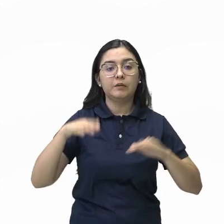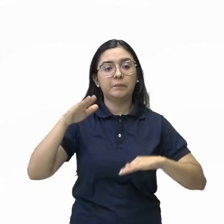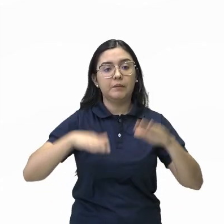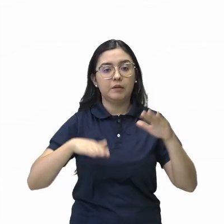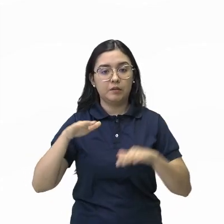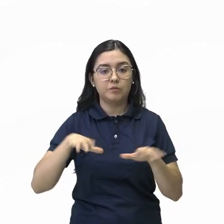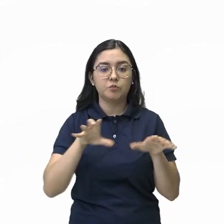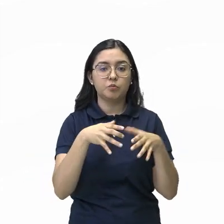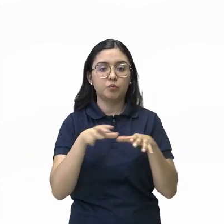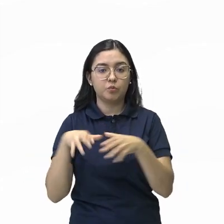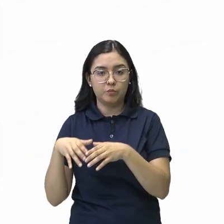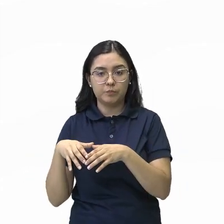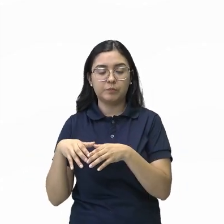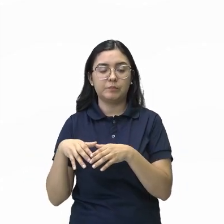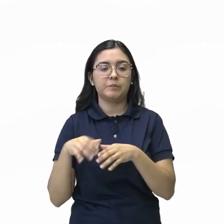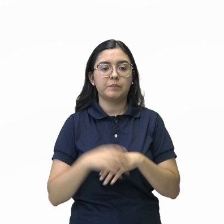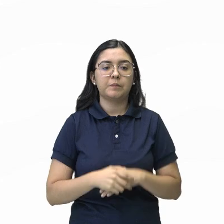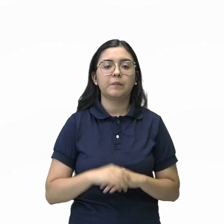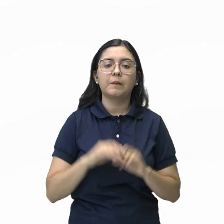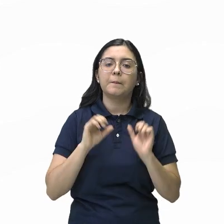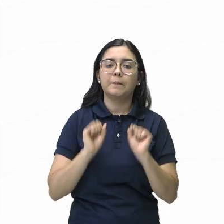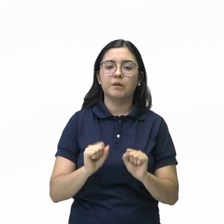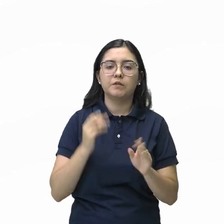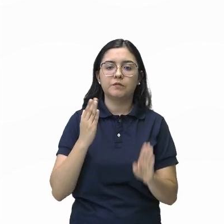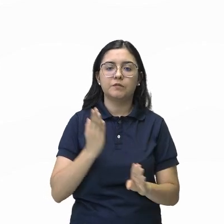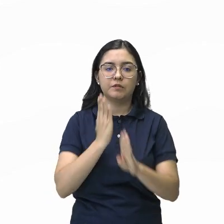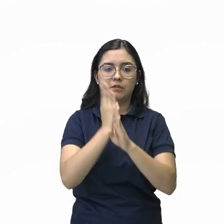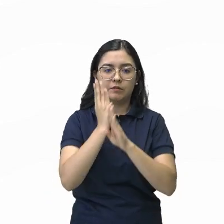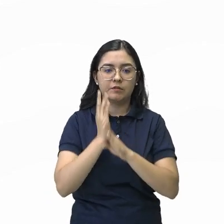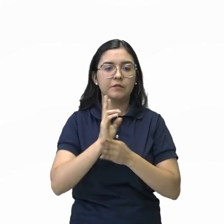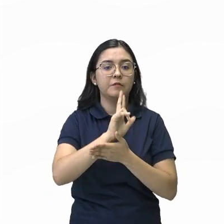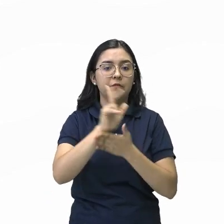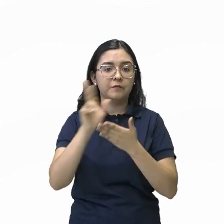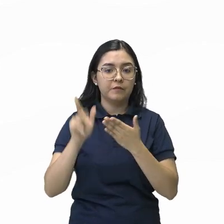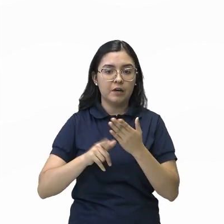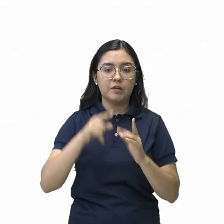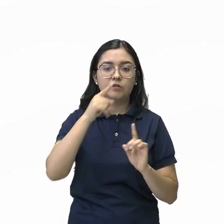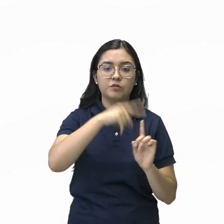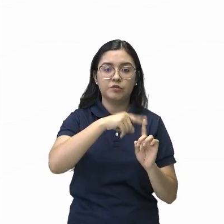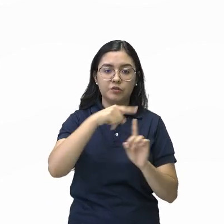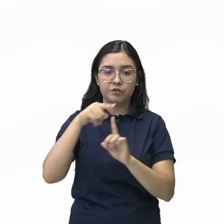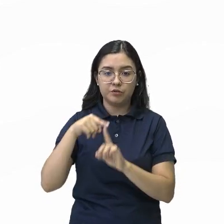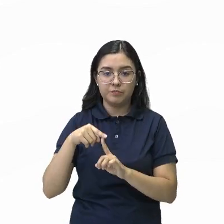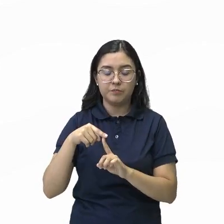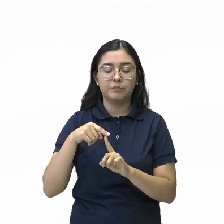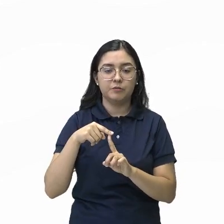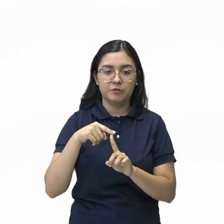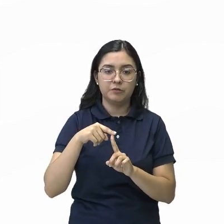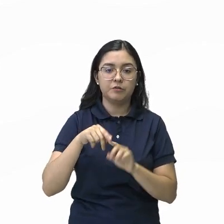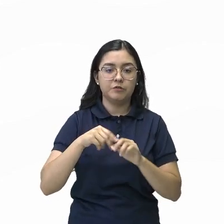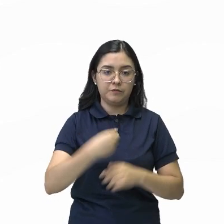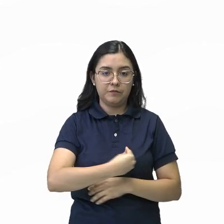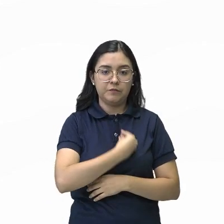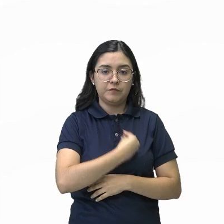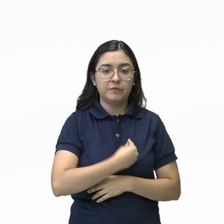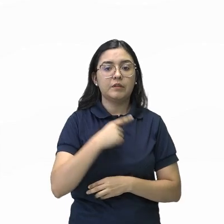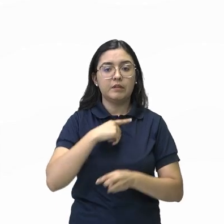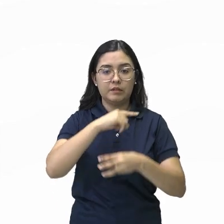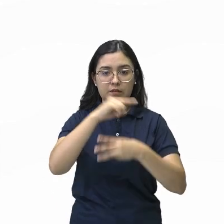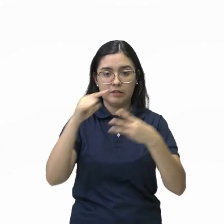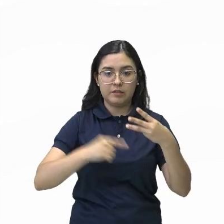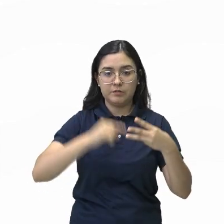níveis a que se referem, podem ser identificadas diferentes tipos de biodiversidade. Então, há 3